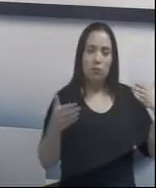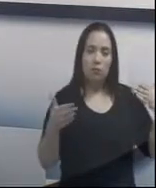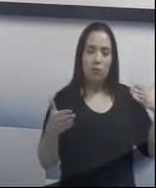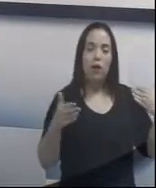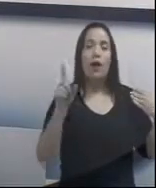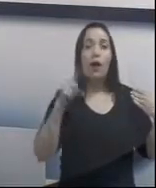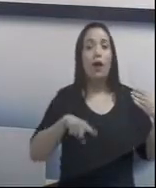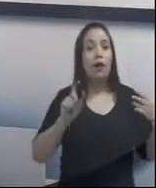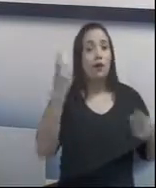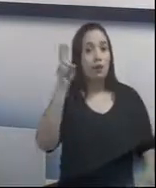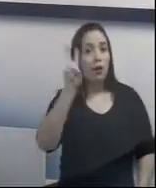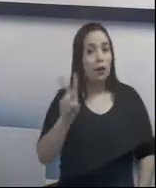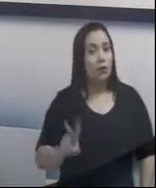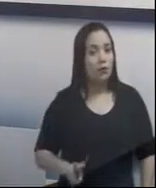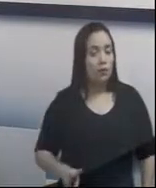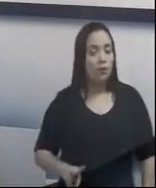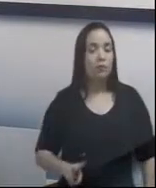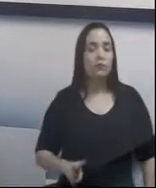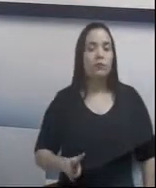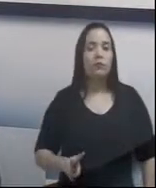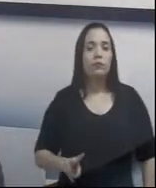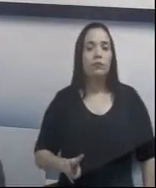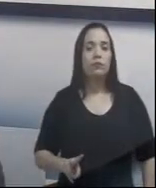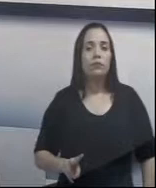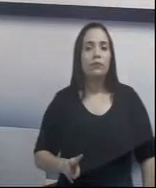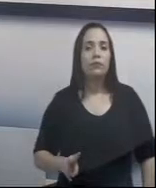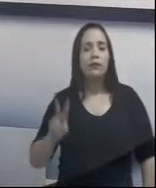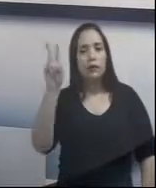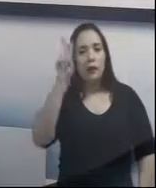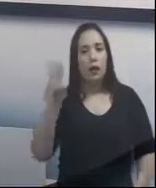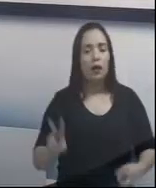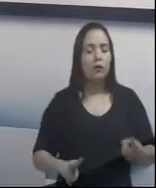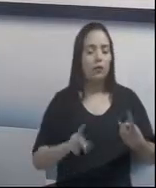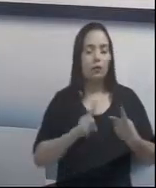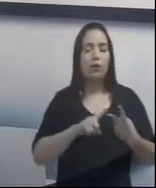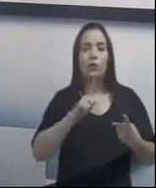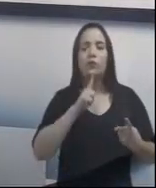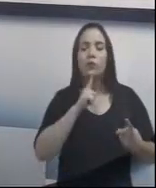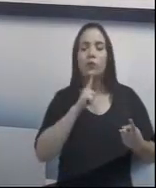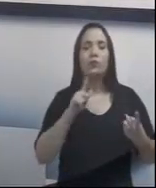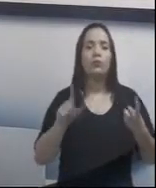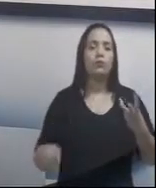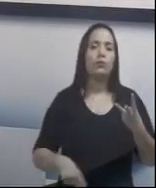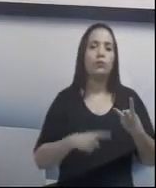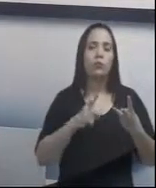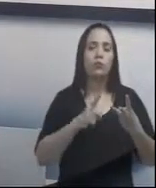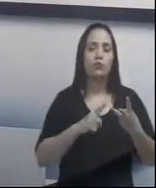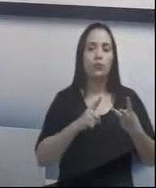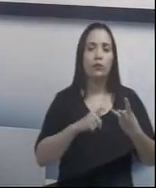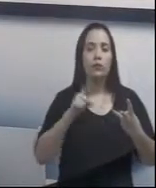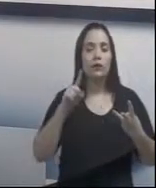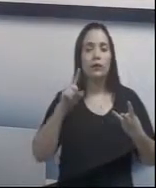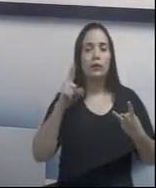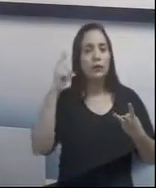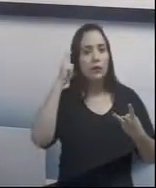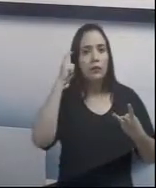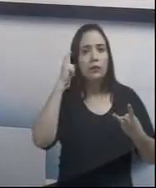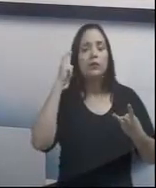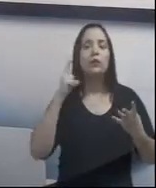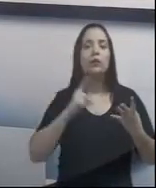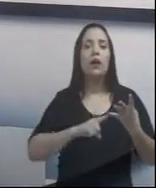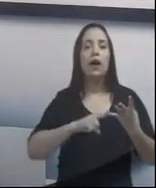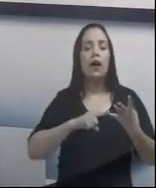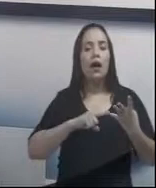governo Tasso, certo? Governo Tasso. Nós vamos passar pelo governo Tasso, pelo governo Lúcio, e vamos passar pelo governo Cid e vamos chegar no governo